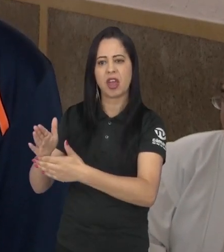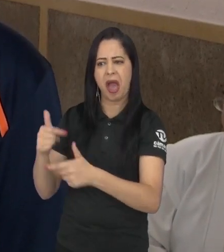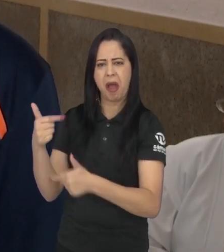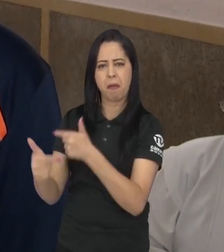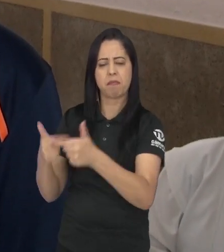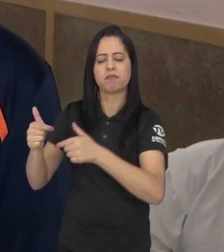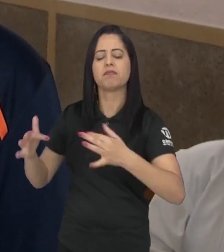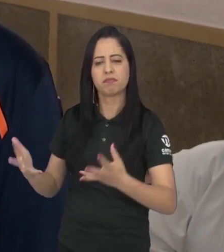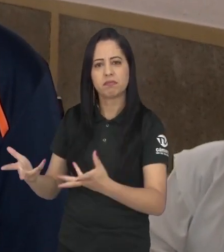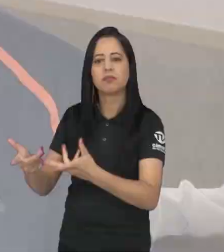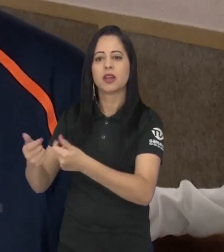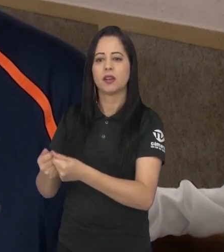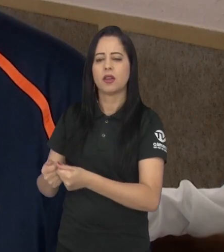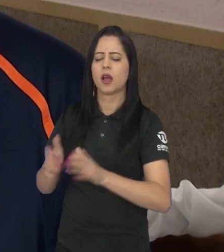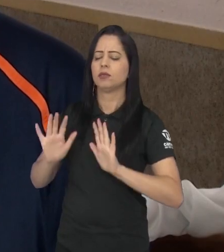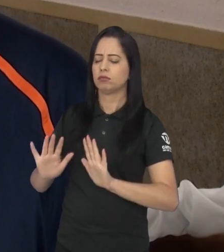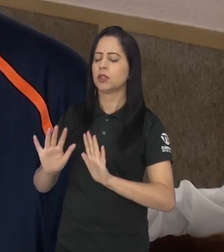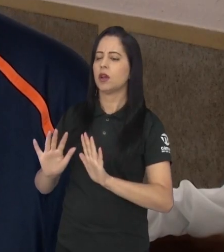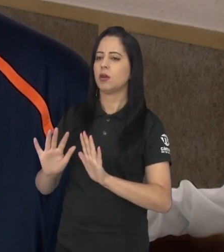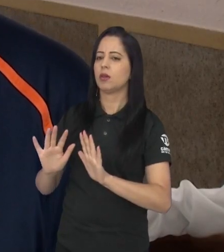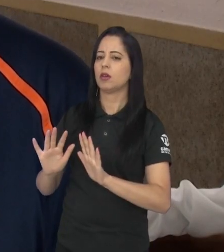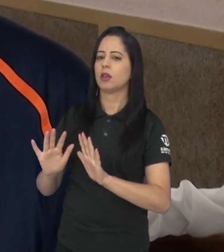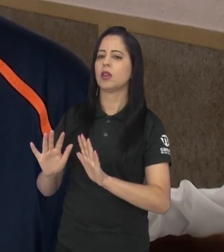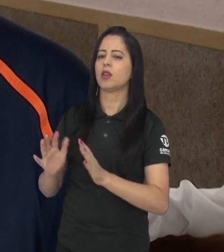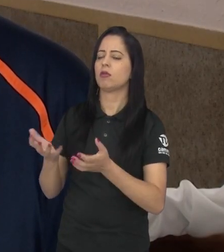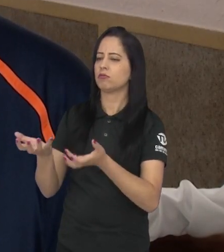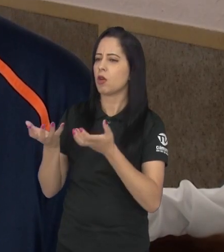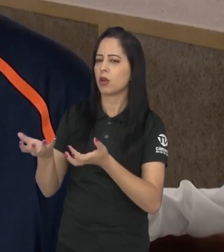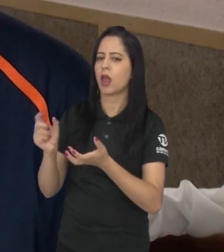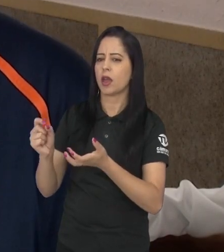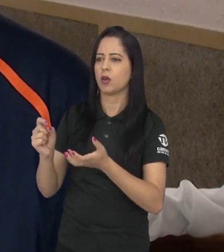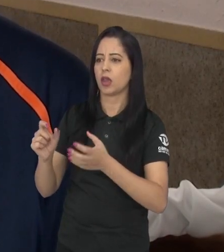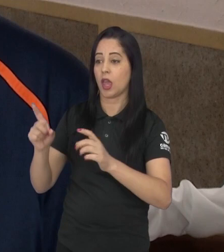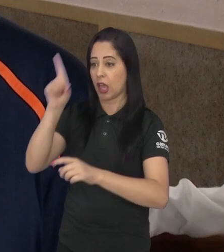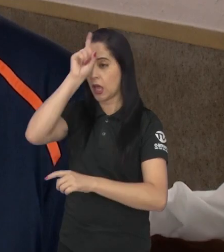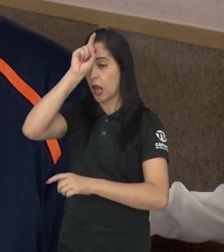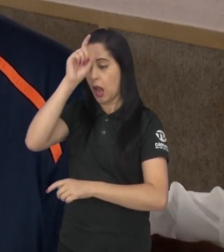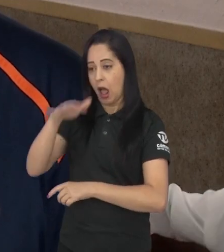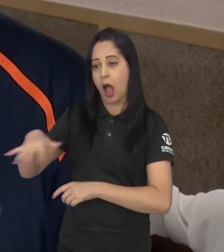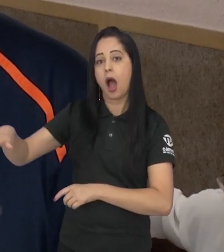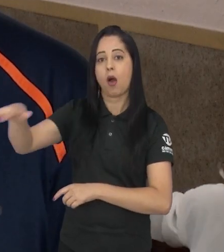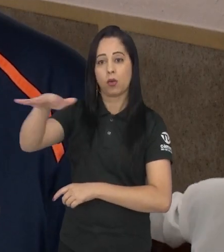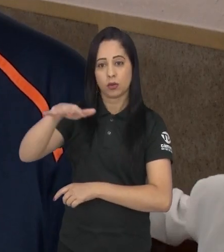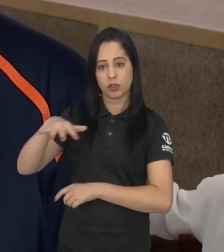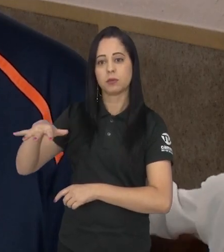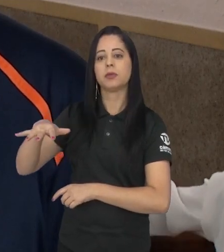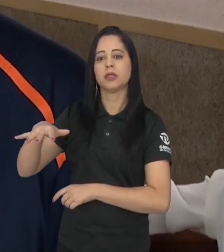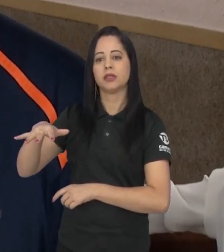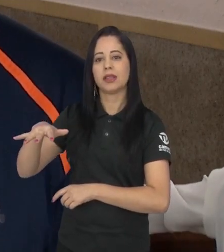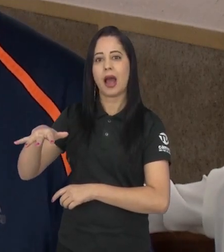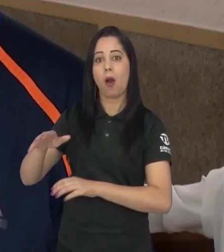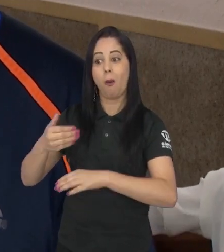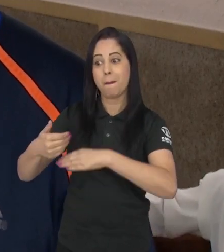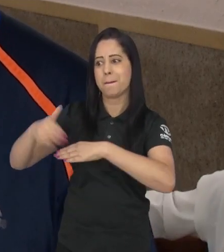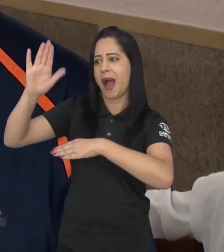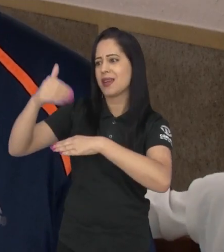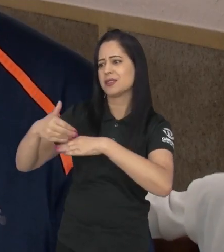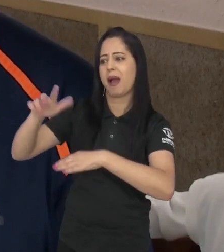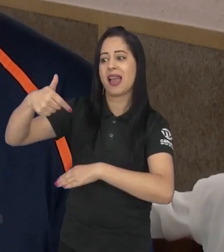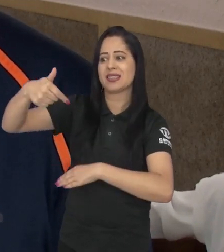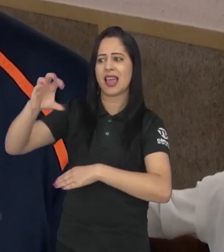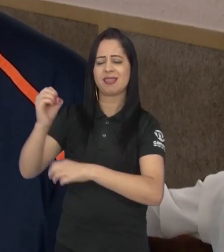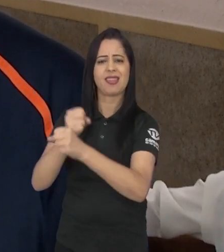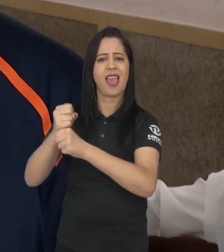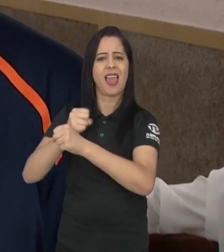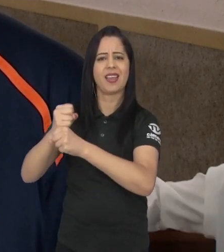esse belíssimo serviço. Então eu desejo ao Antoninho, a todos os seus dirigentes, que consigam nos mais 70 anos